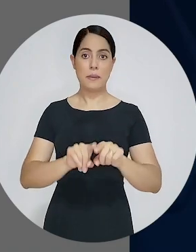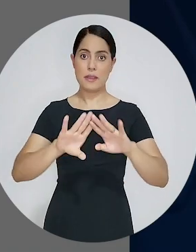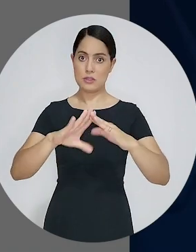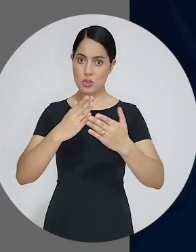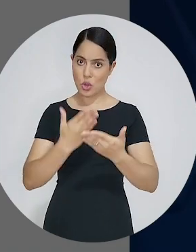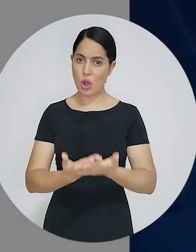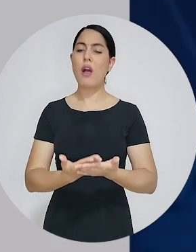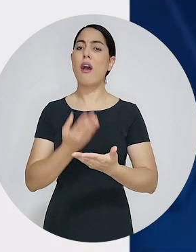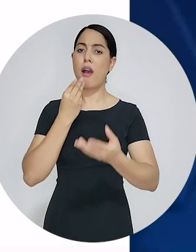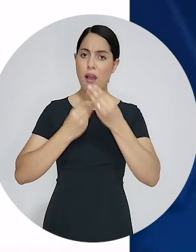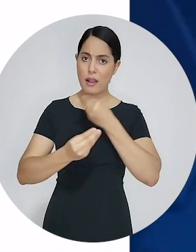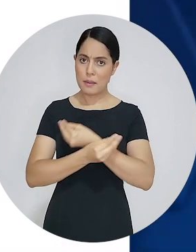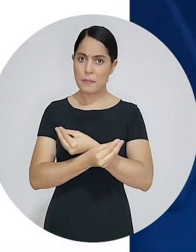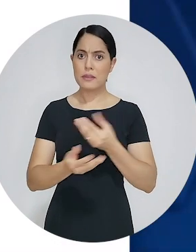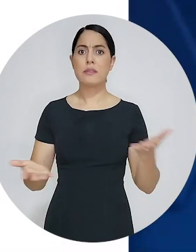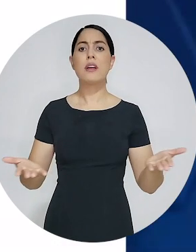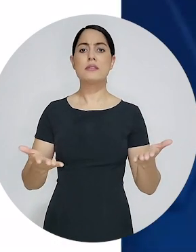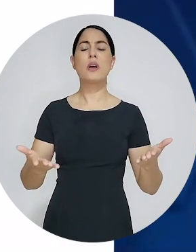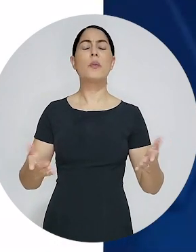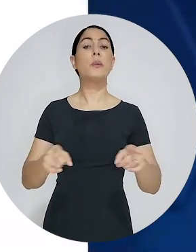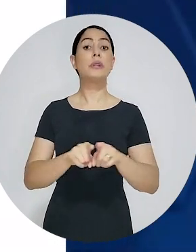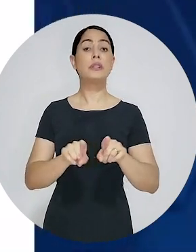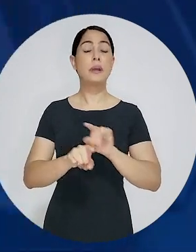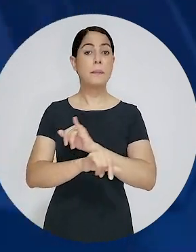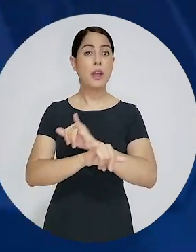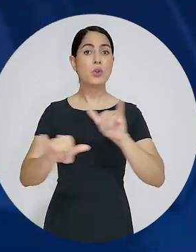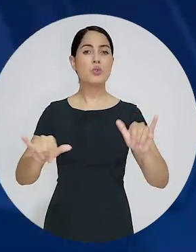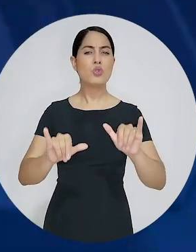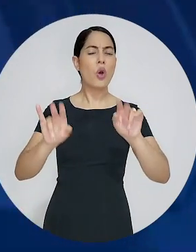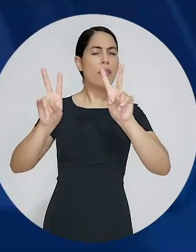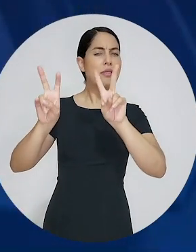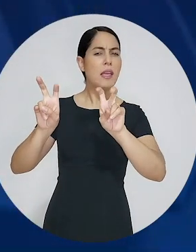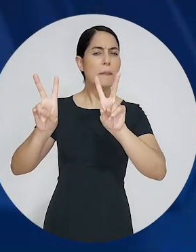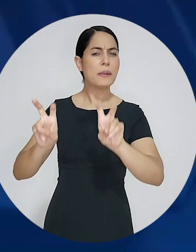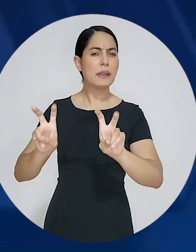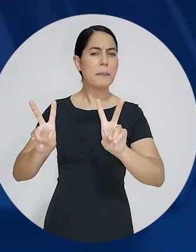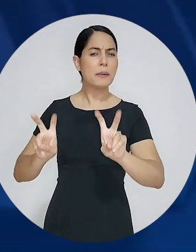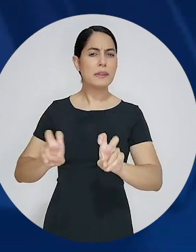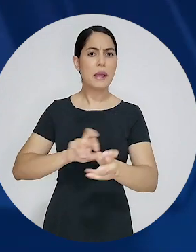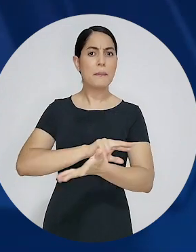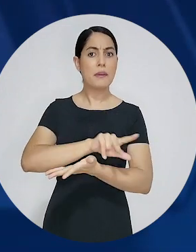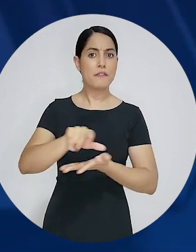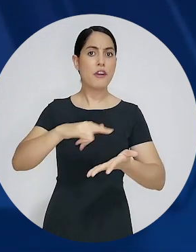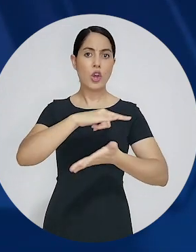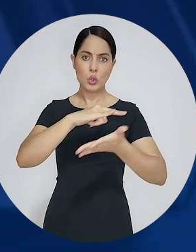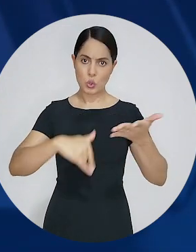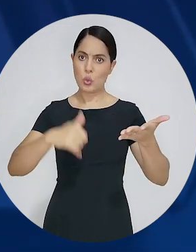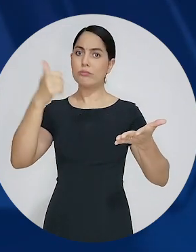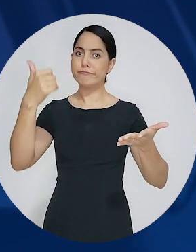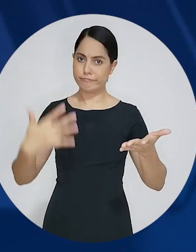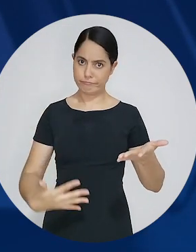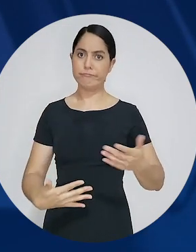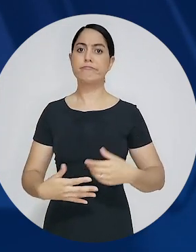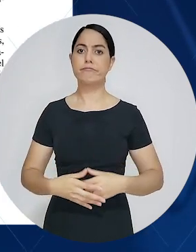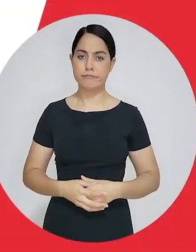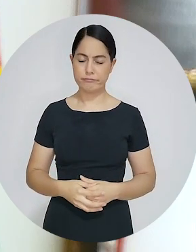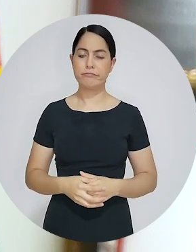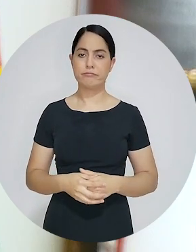Alimentação Escolar, fecha aspas, além, claro, de ressaltar outros pontos ao longo do